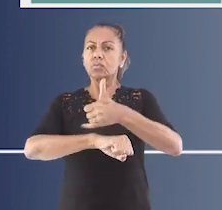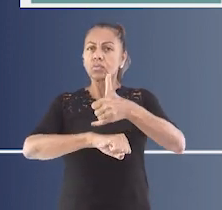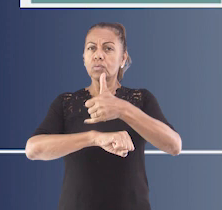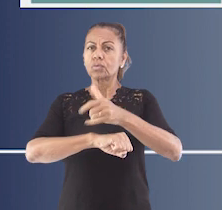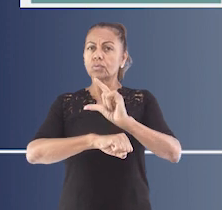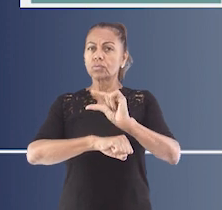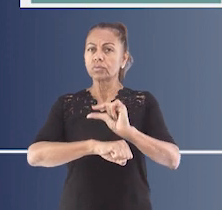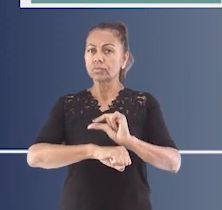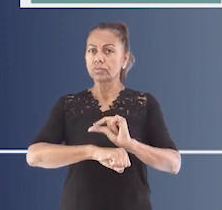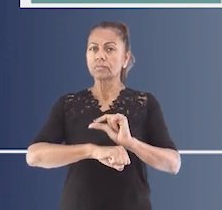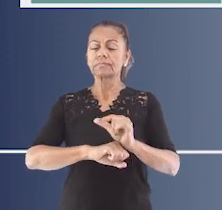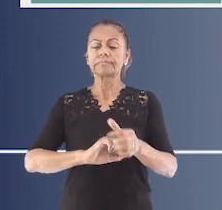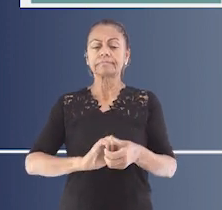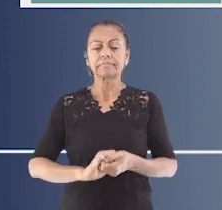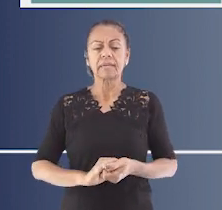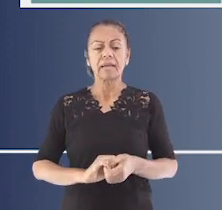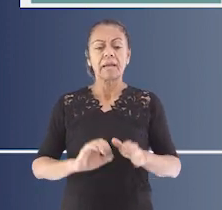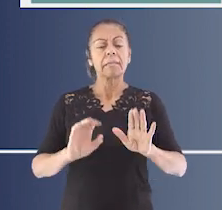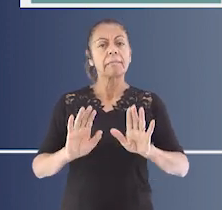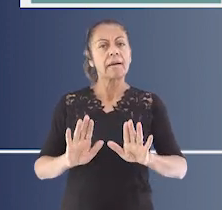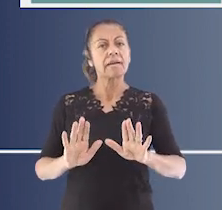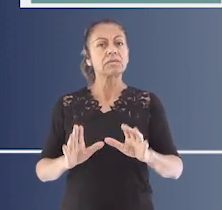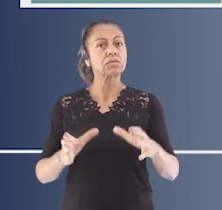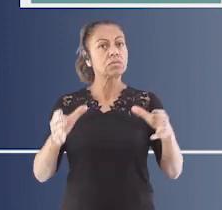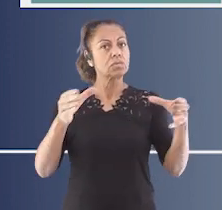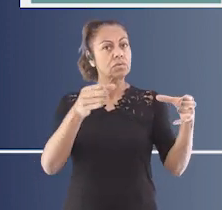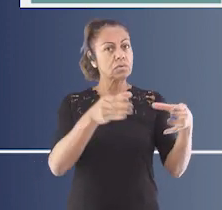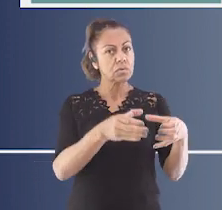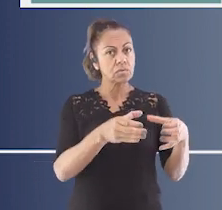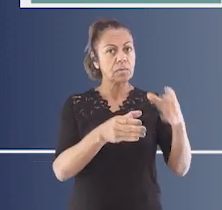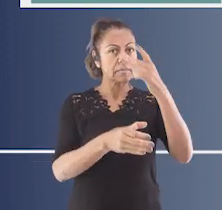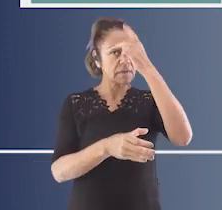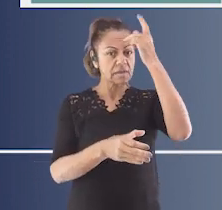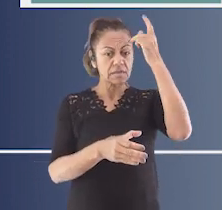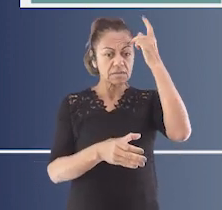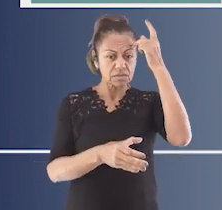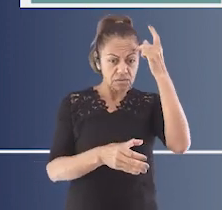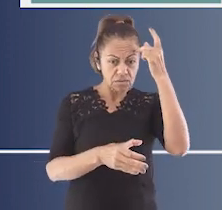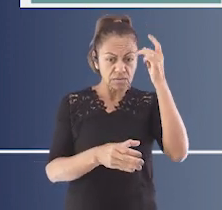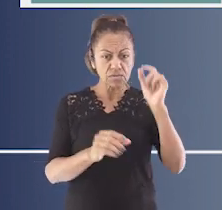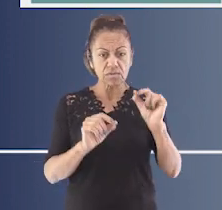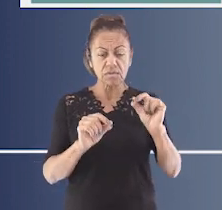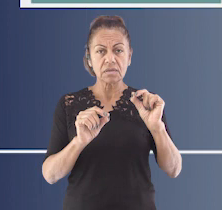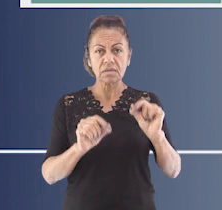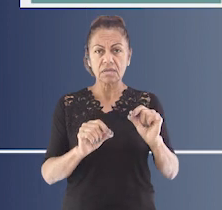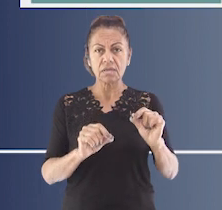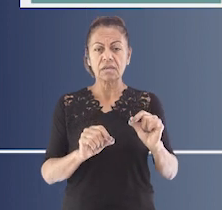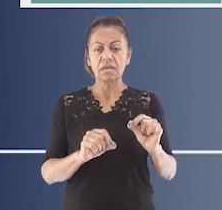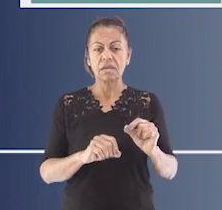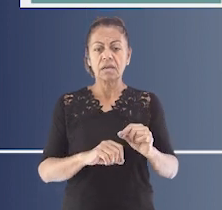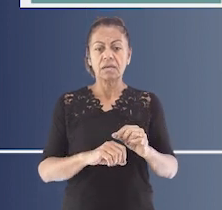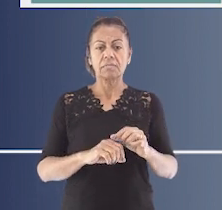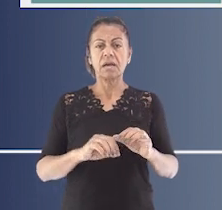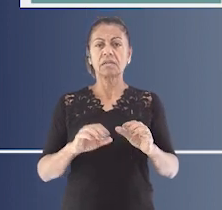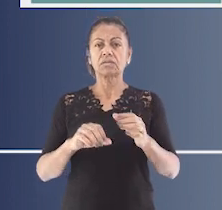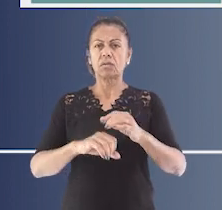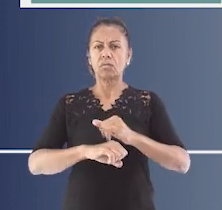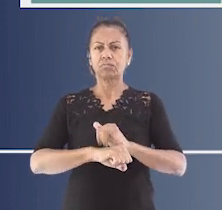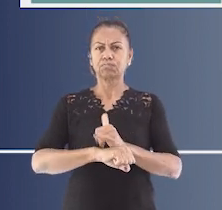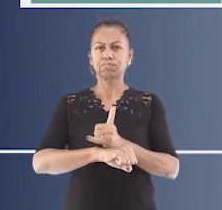o corpo mais musculoso, membros superiores mais desenvolvidos e menor percentual de